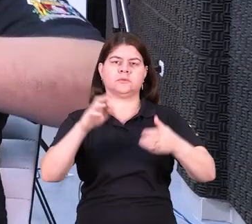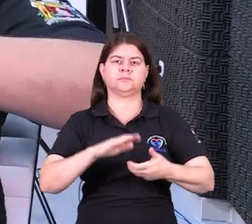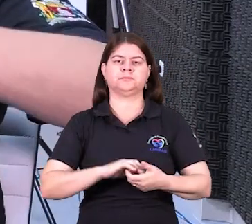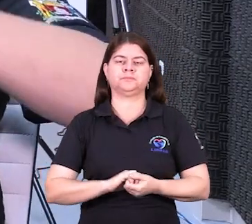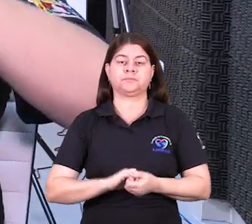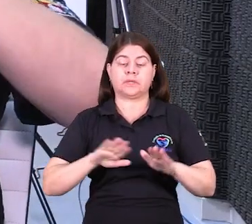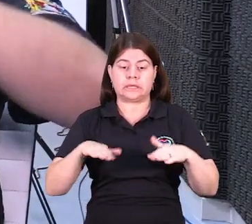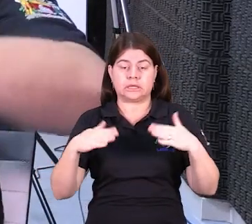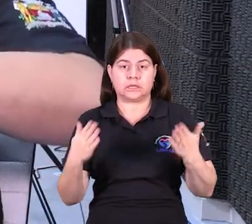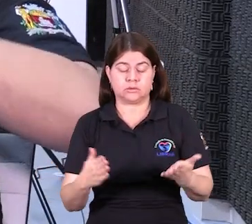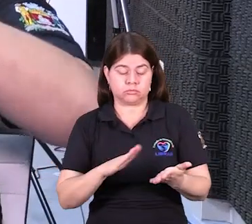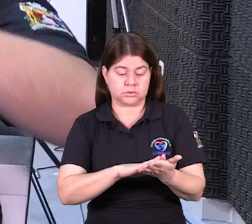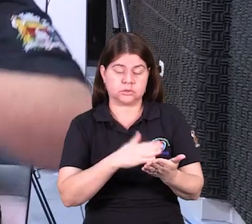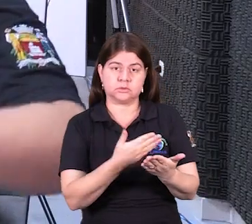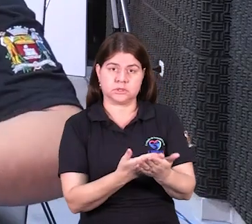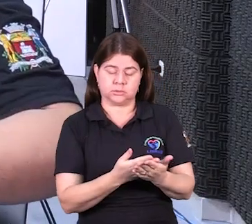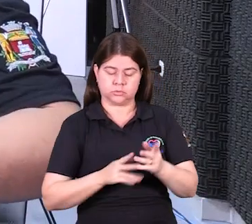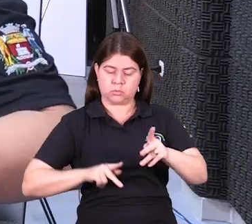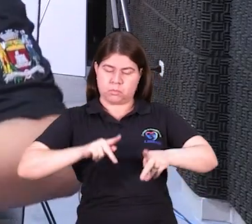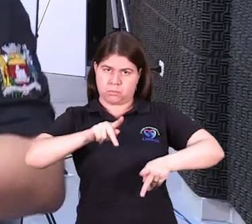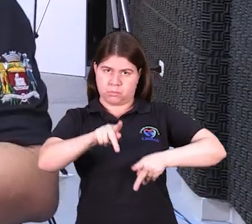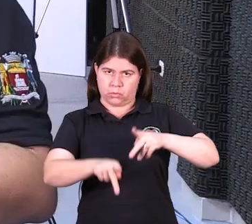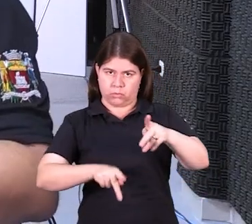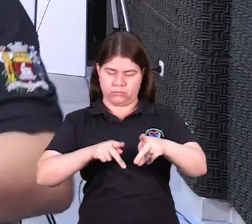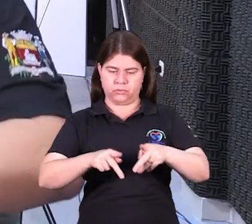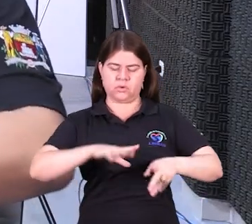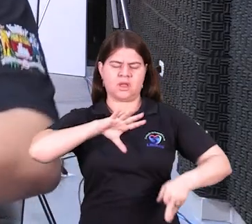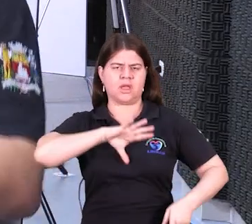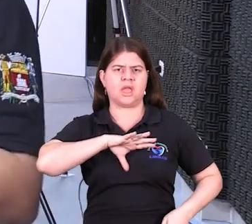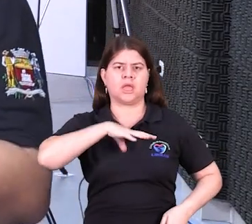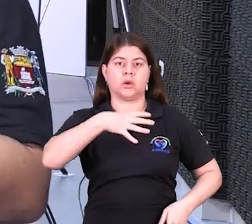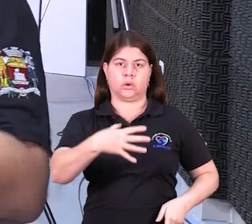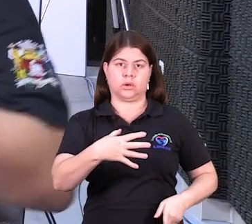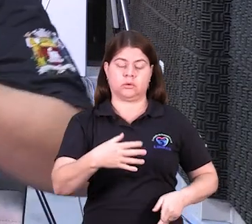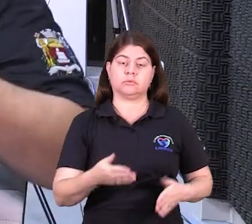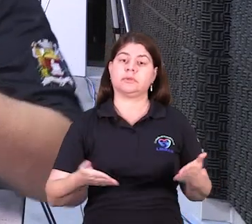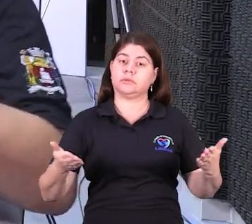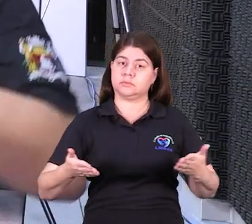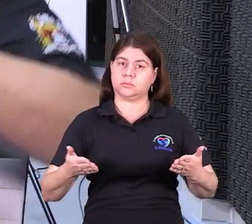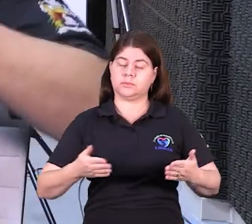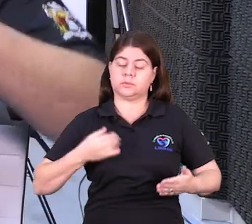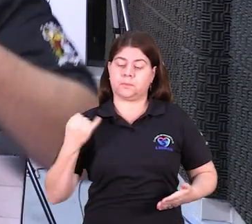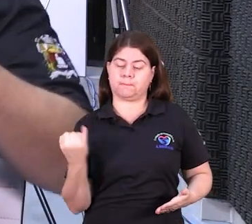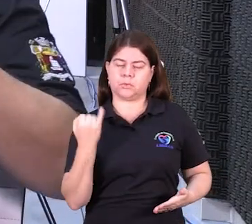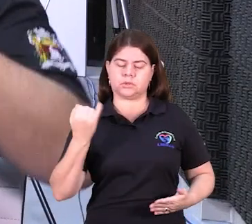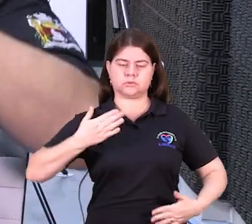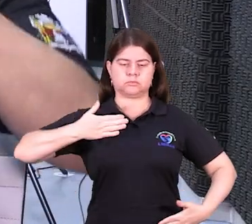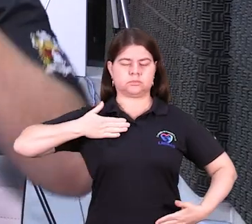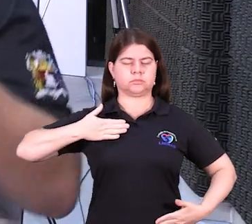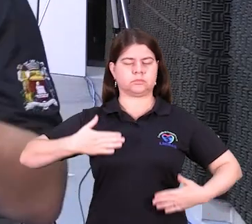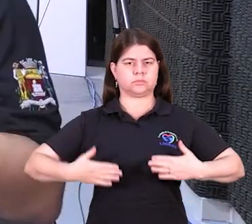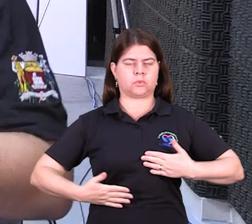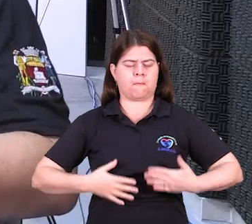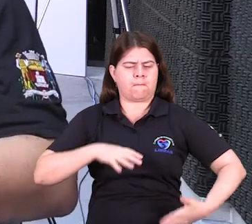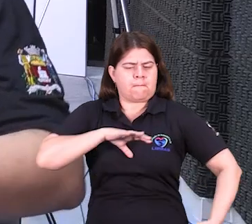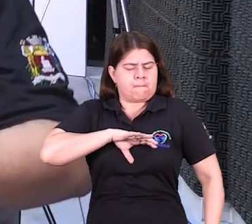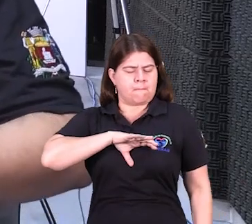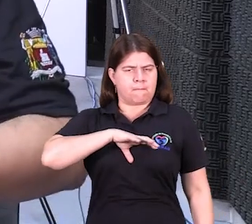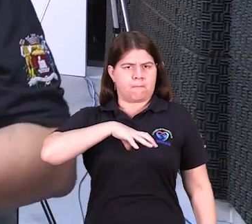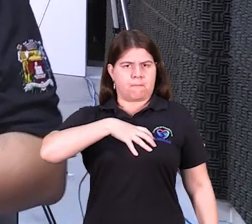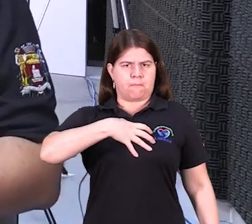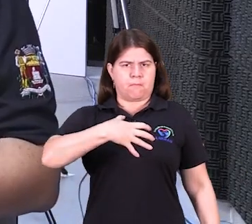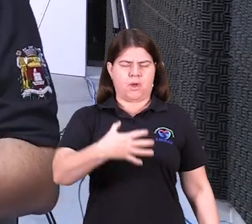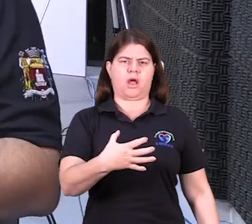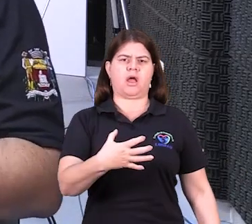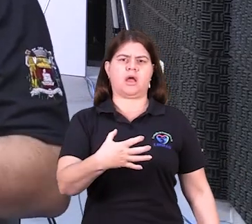nós fizemos de um povo heróico, corajoso, e nesse momento é importante a postura corporal,